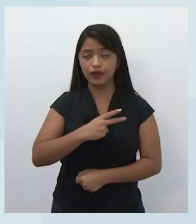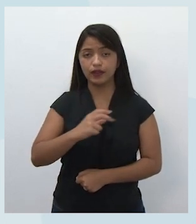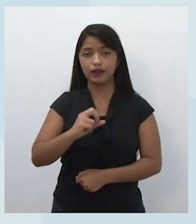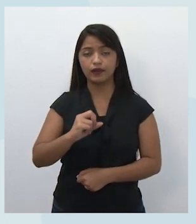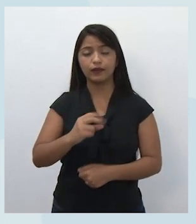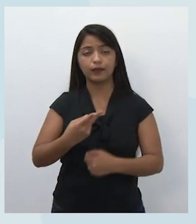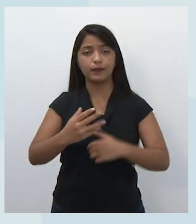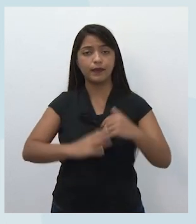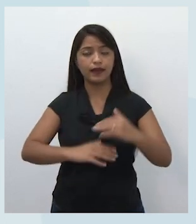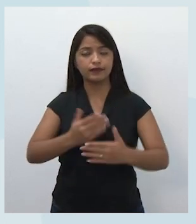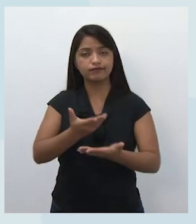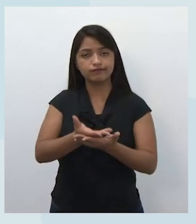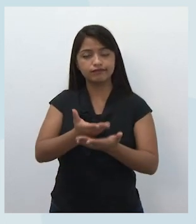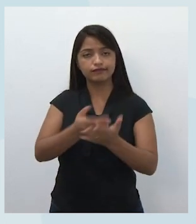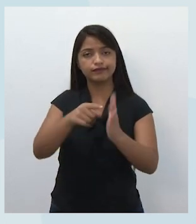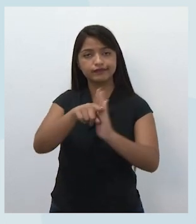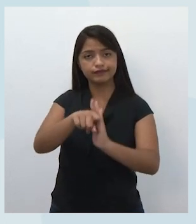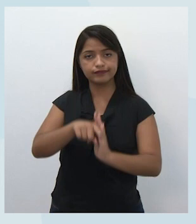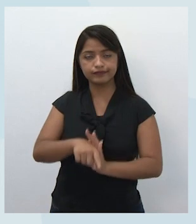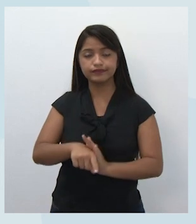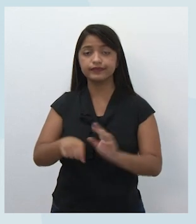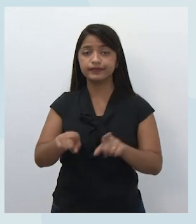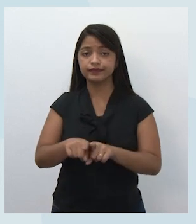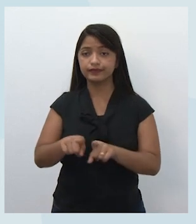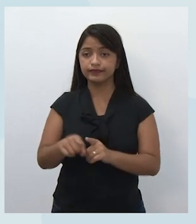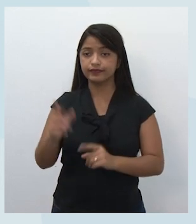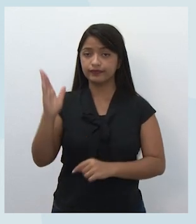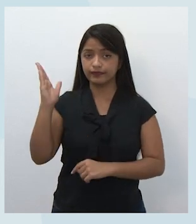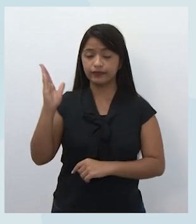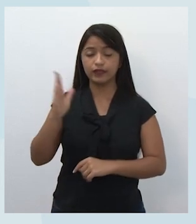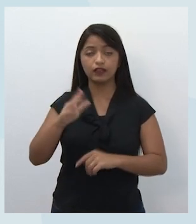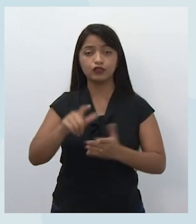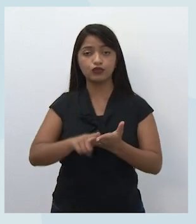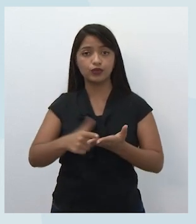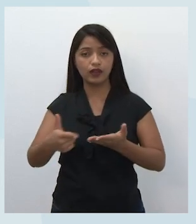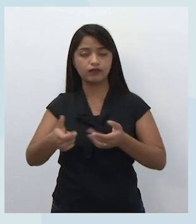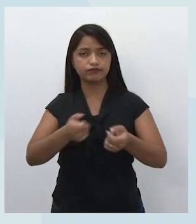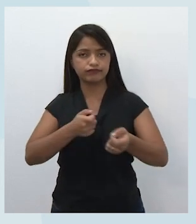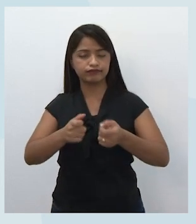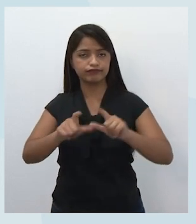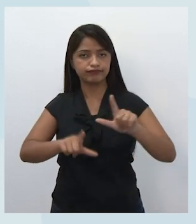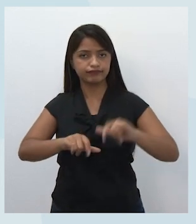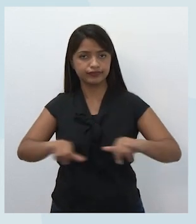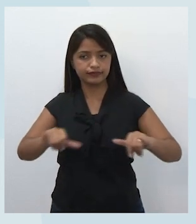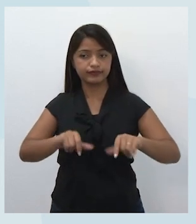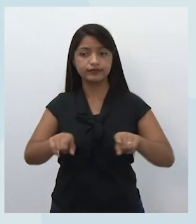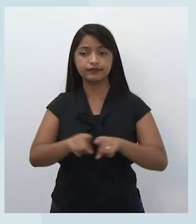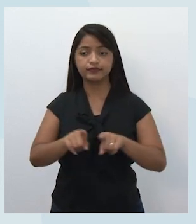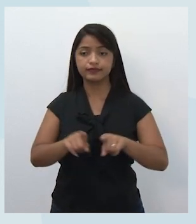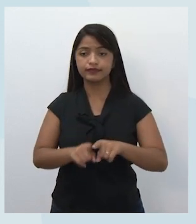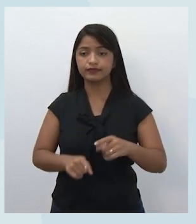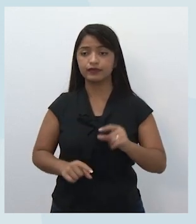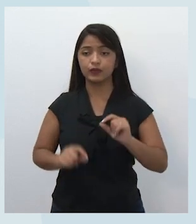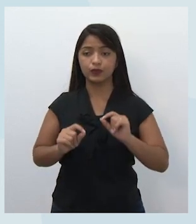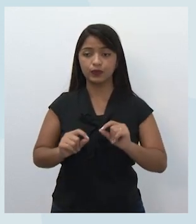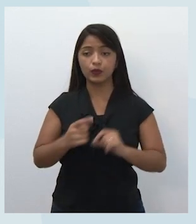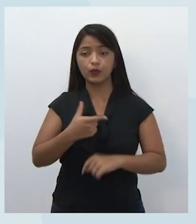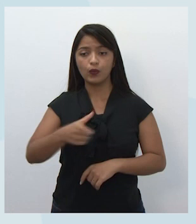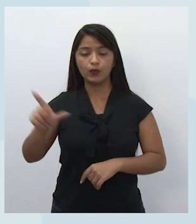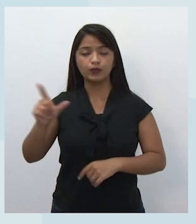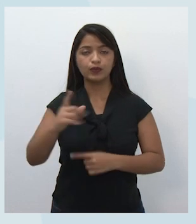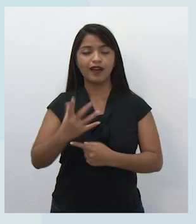esse campo jornalístico e midiático, e também temos o campo artístico literário, como eu mencionei, que está no próximo slide. Vou pedir para